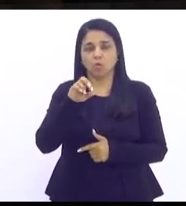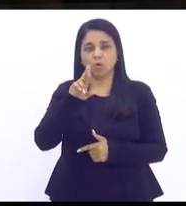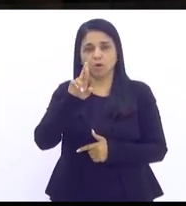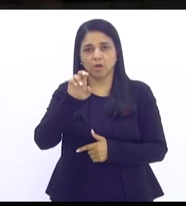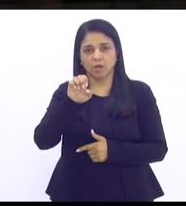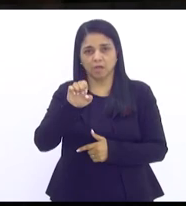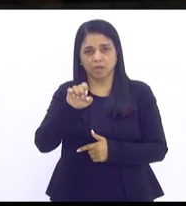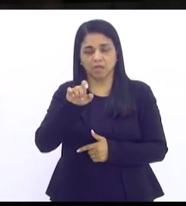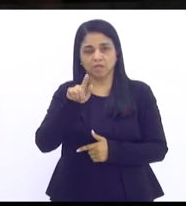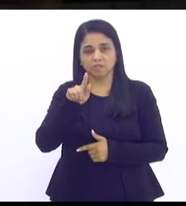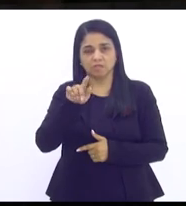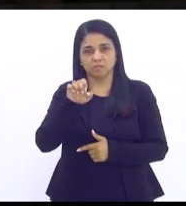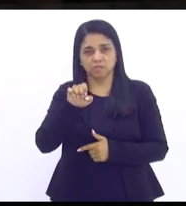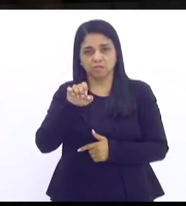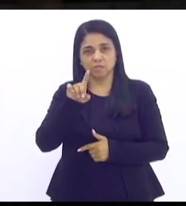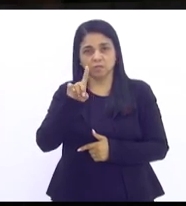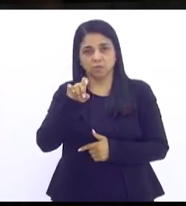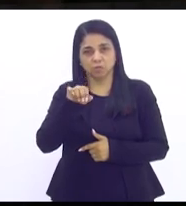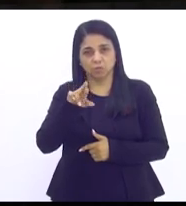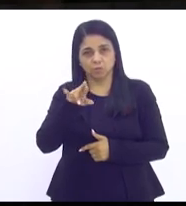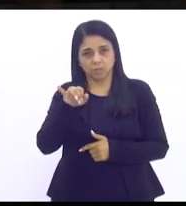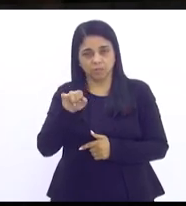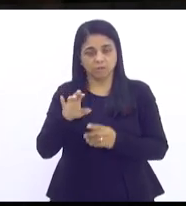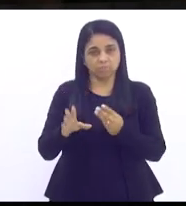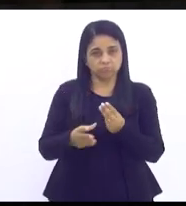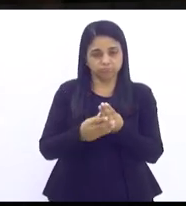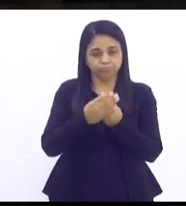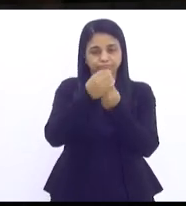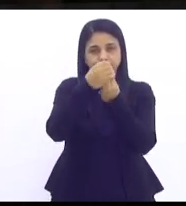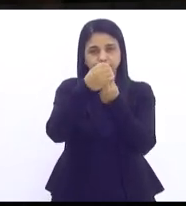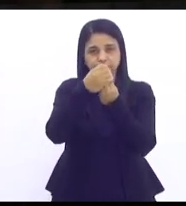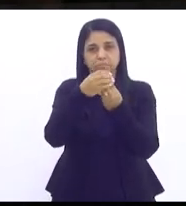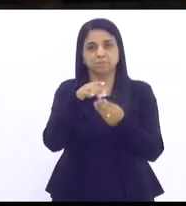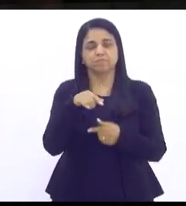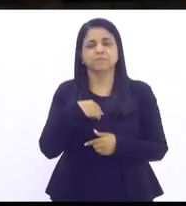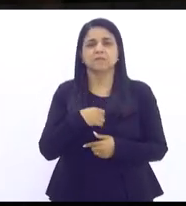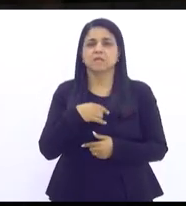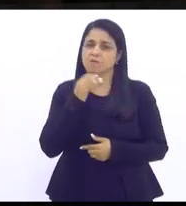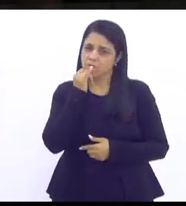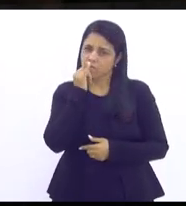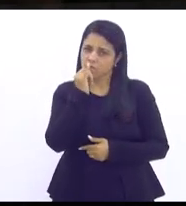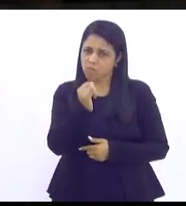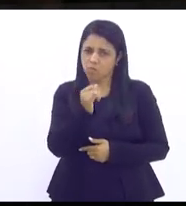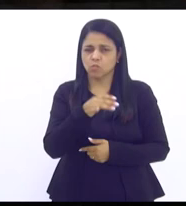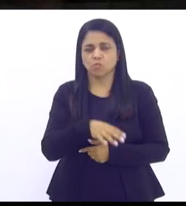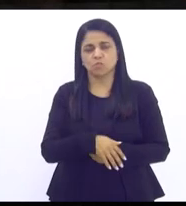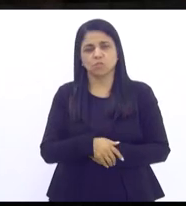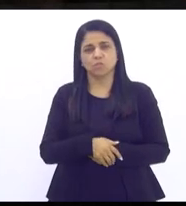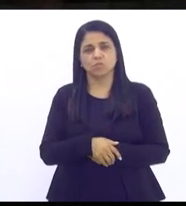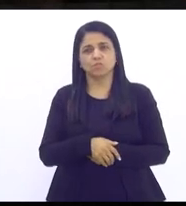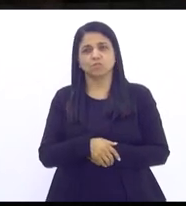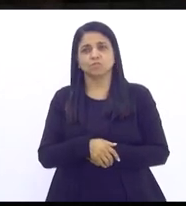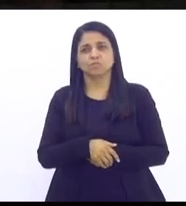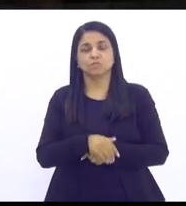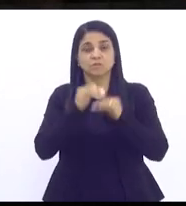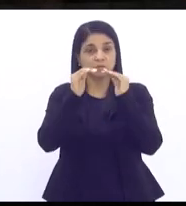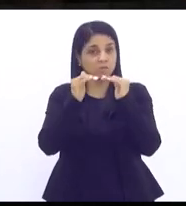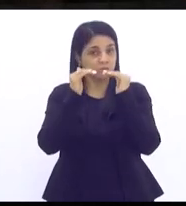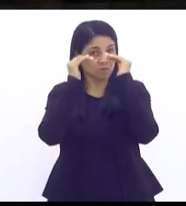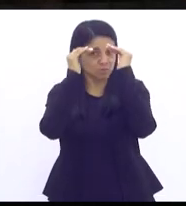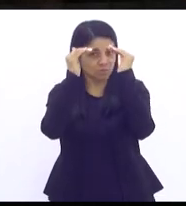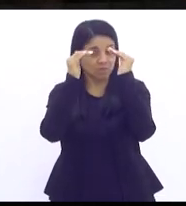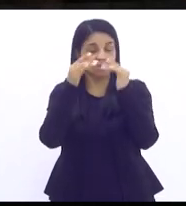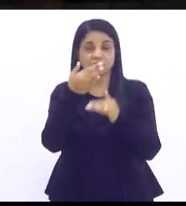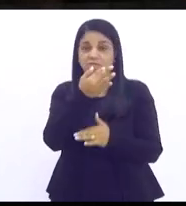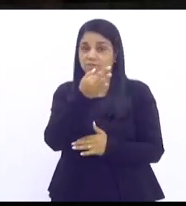corregedoria unificada, tendo em vista, disse ele à época, chama-se essa autoridade